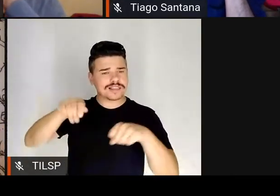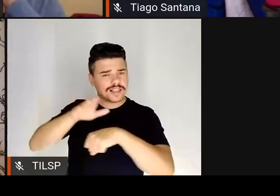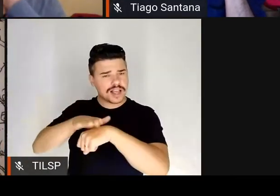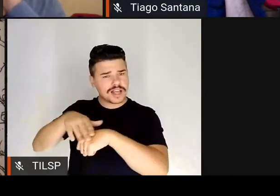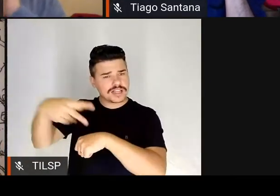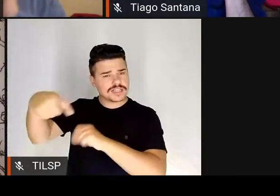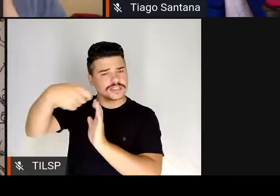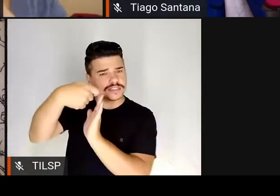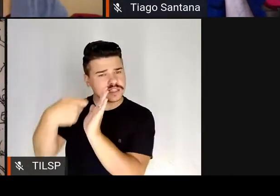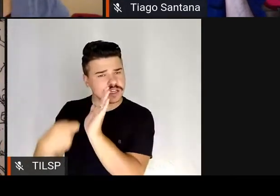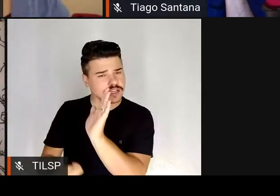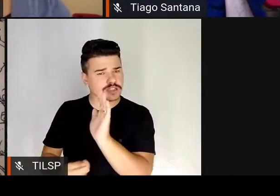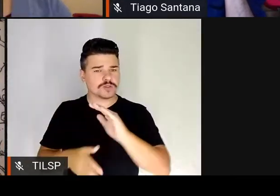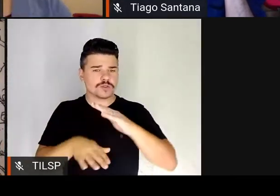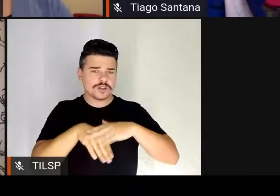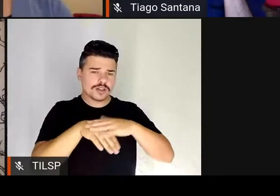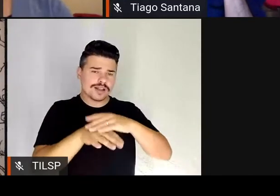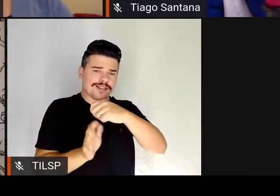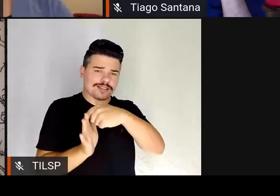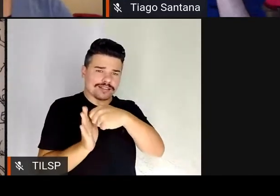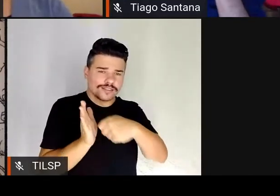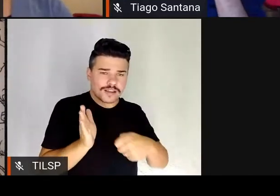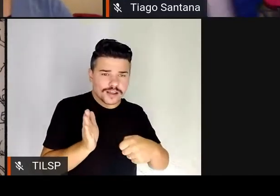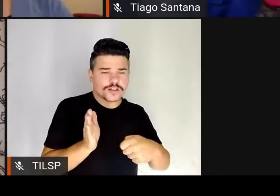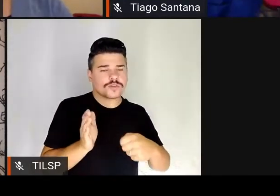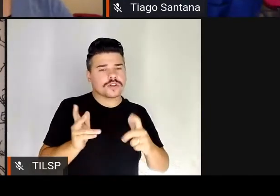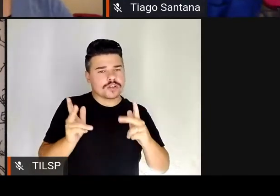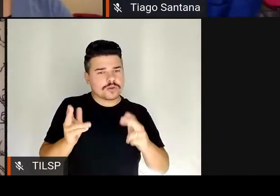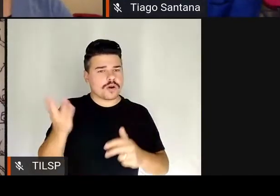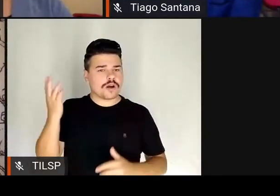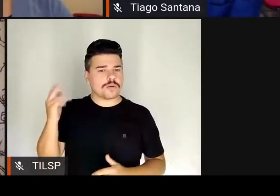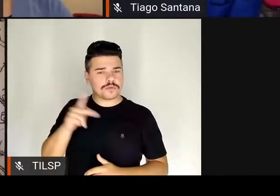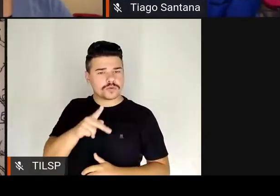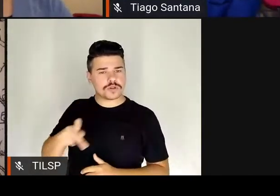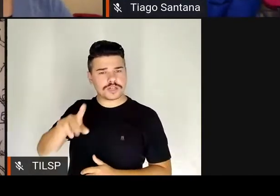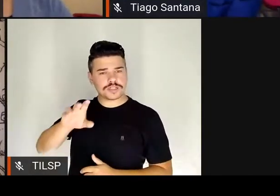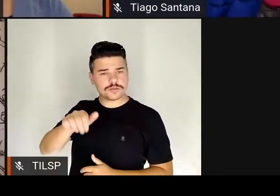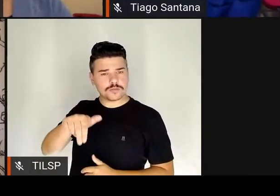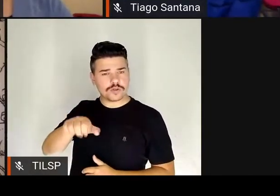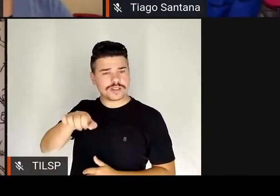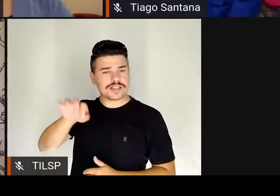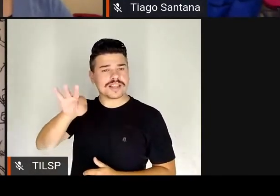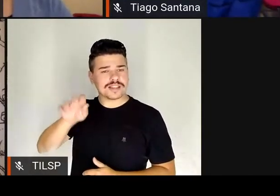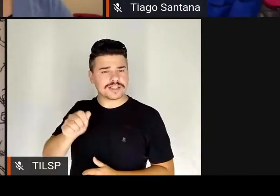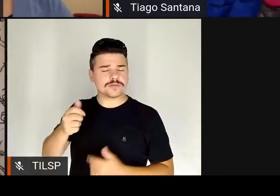e já que, como diz até a professora Simonetta, o fotógrafo está sempre ali